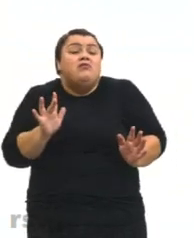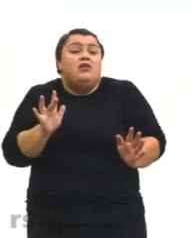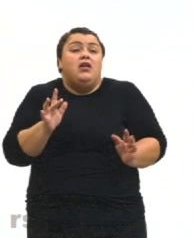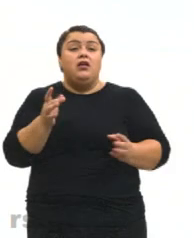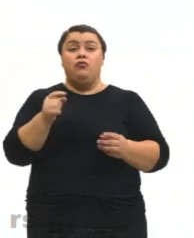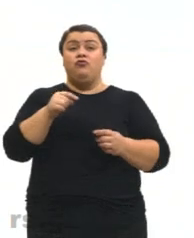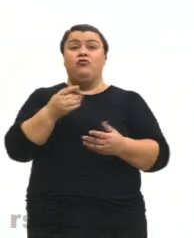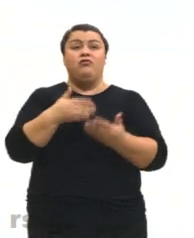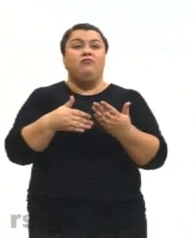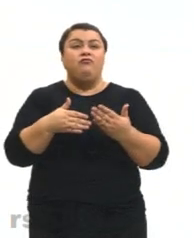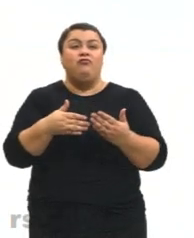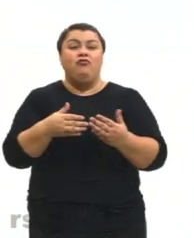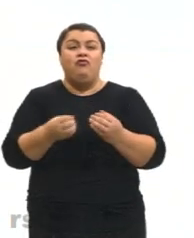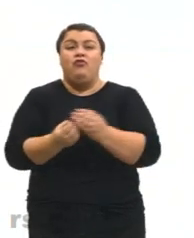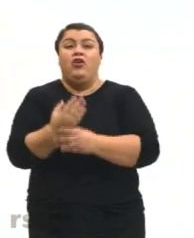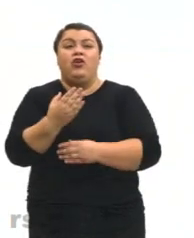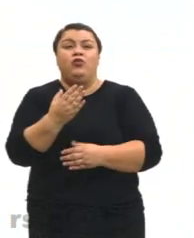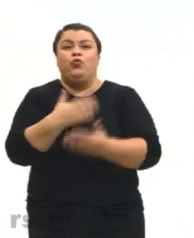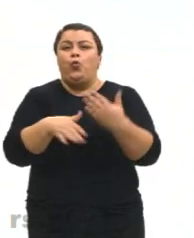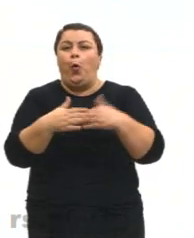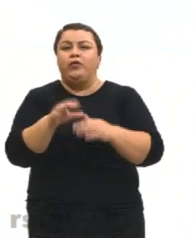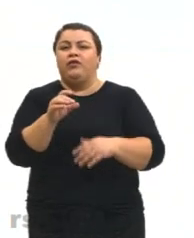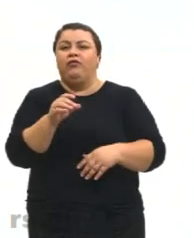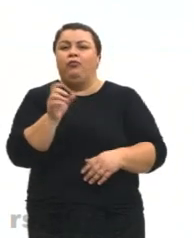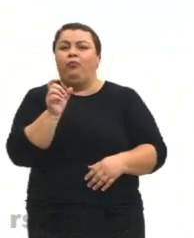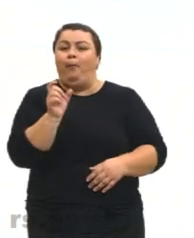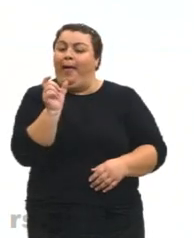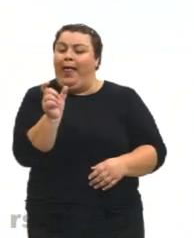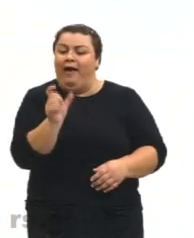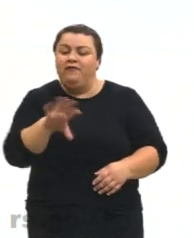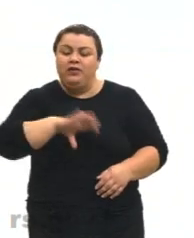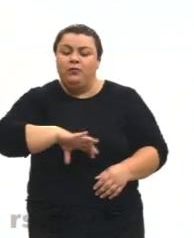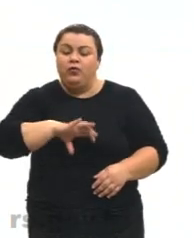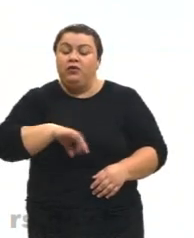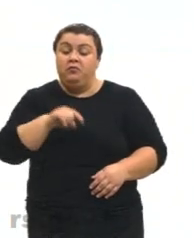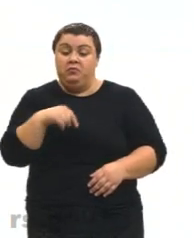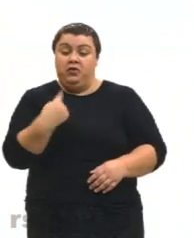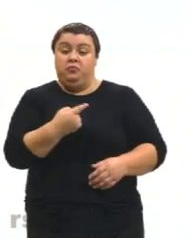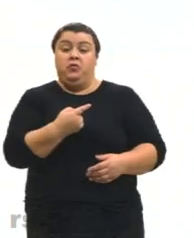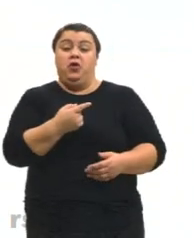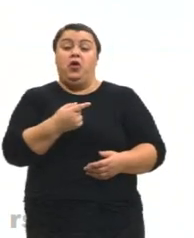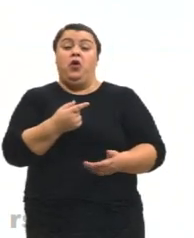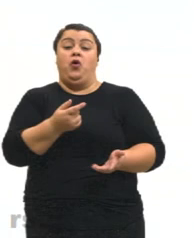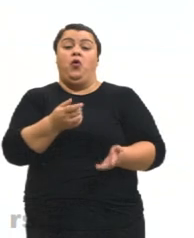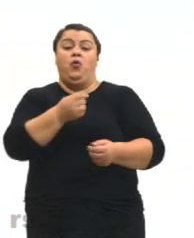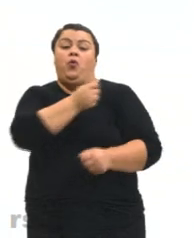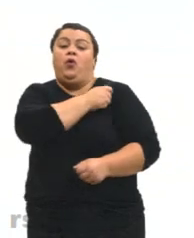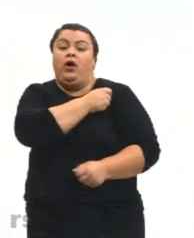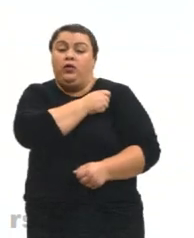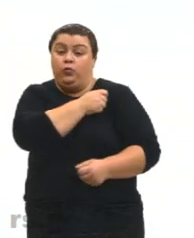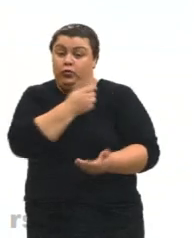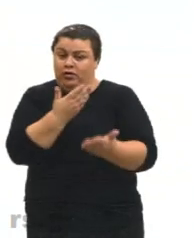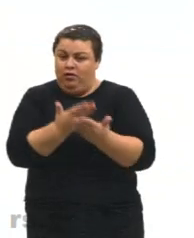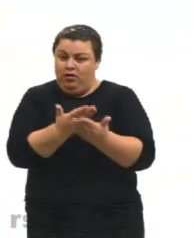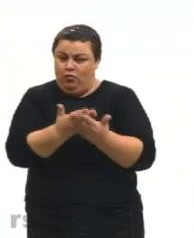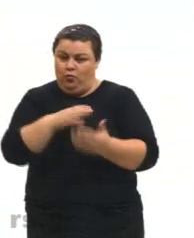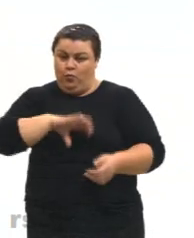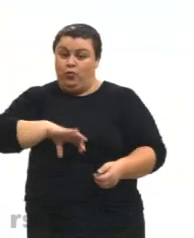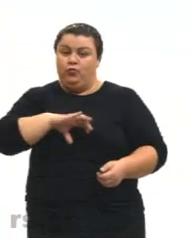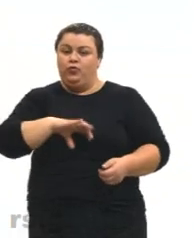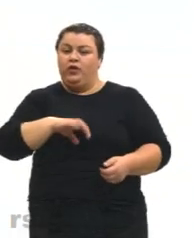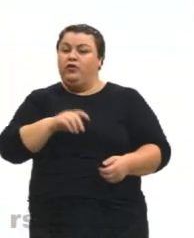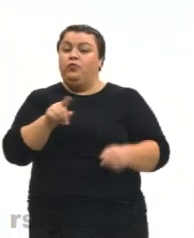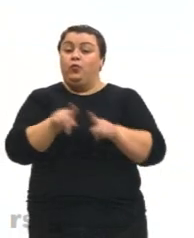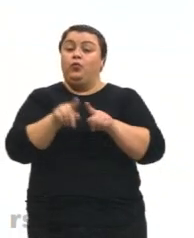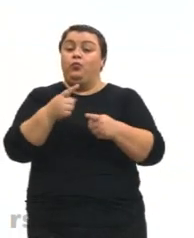vêm todas as palavras de língua portuguesa mesmo sendo não estudante da Língua Portuguesa que o professor tá sempre estudando né gente não pode esquecer disso